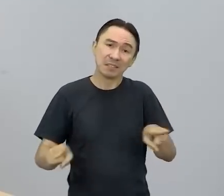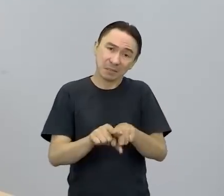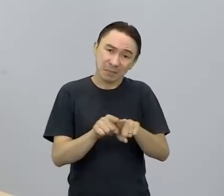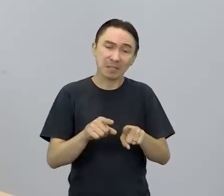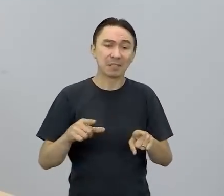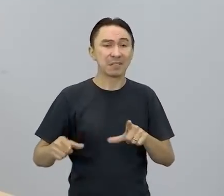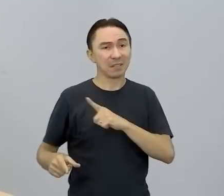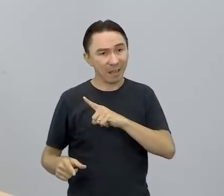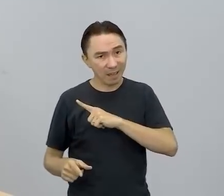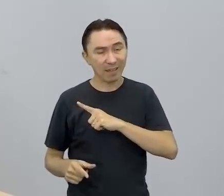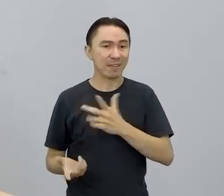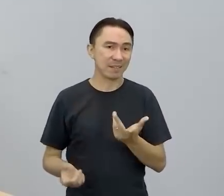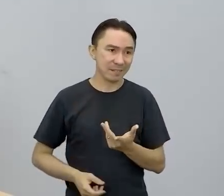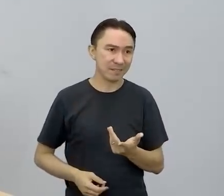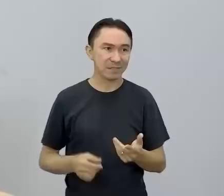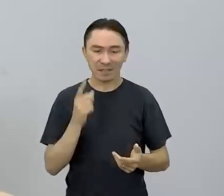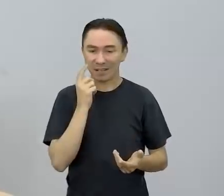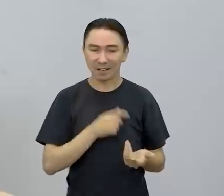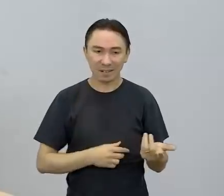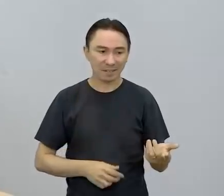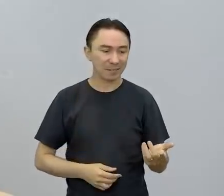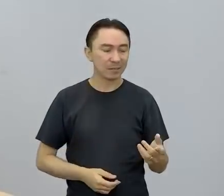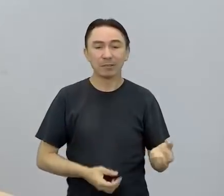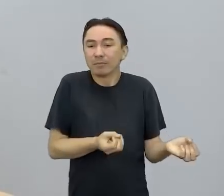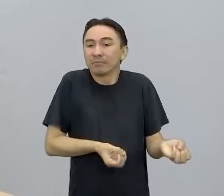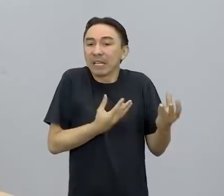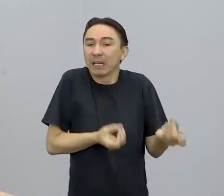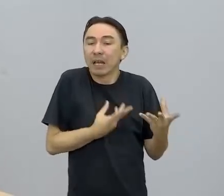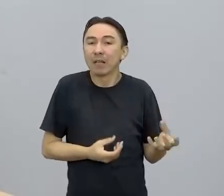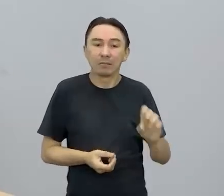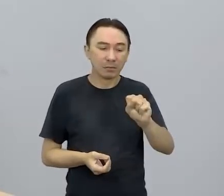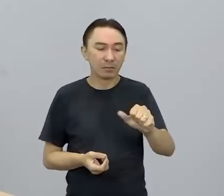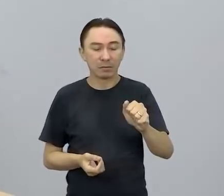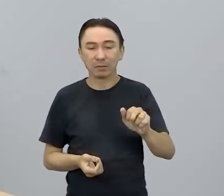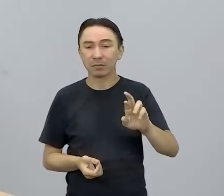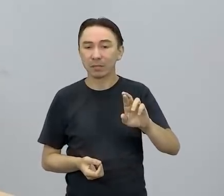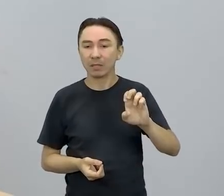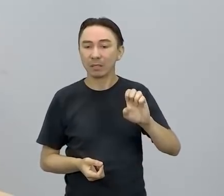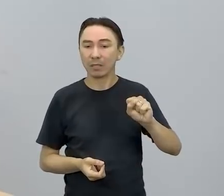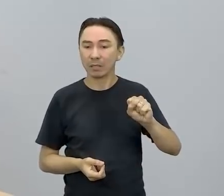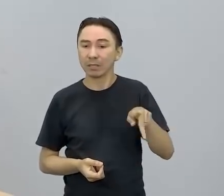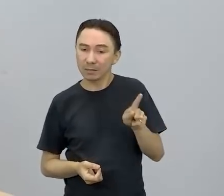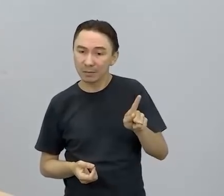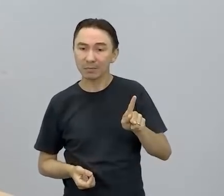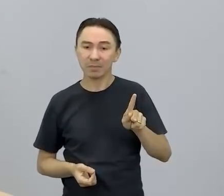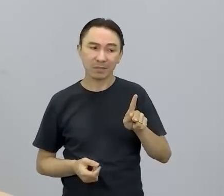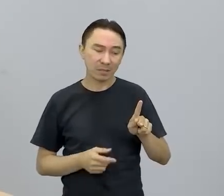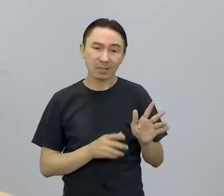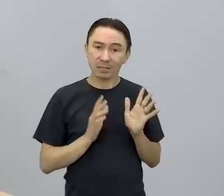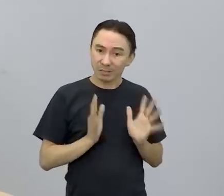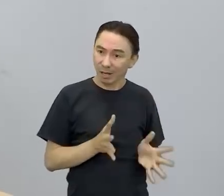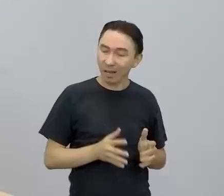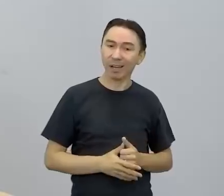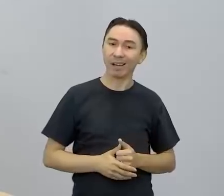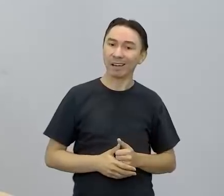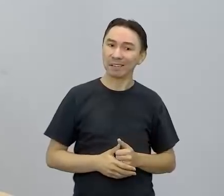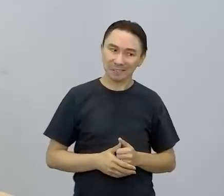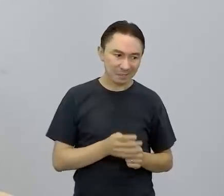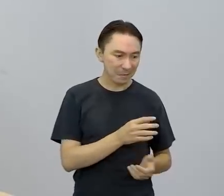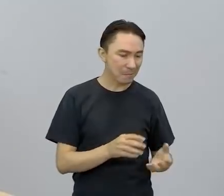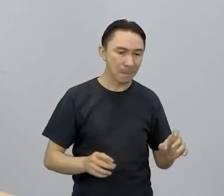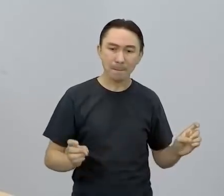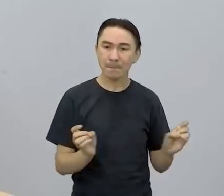ser incorporada na nossa prática de recuperação. Principalmente porque muitos recursos que história, sociologia,